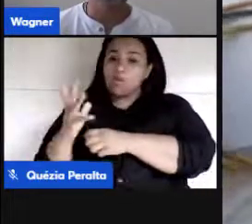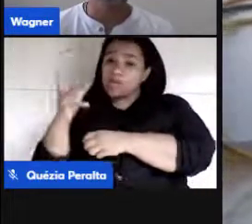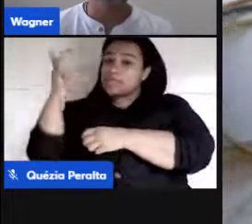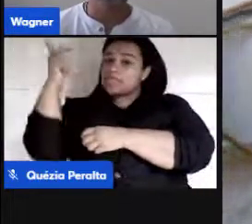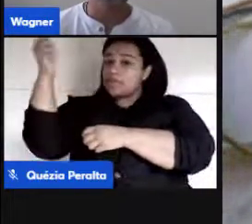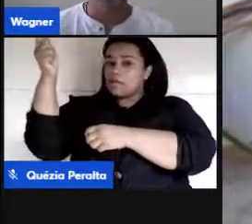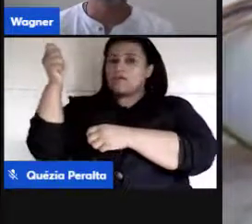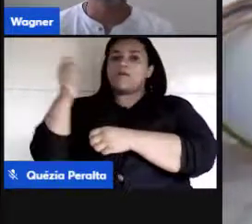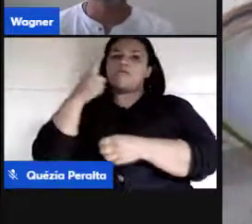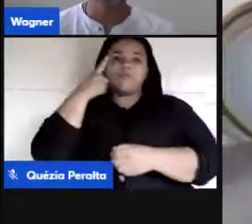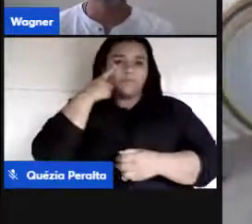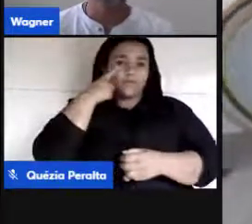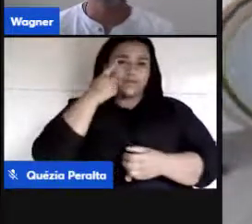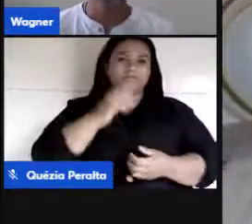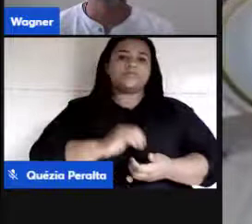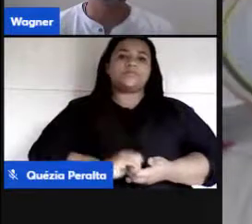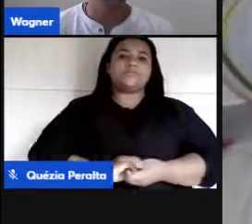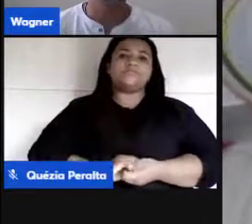forma.